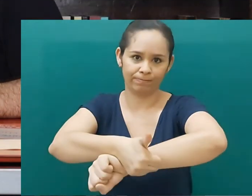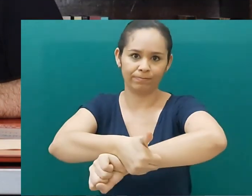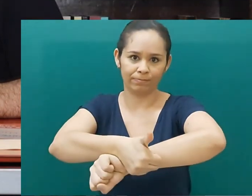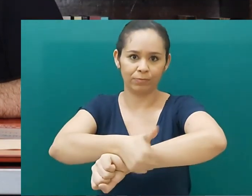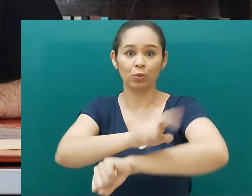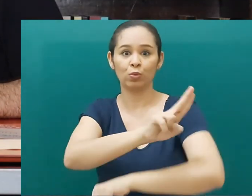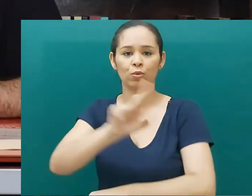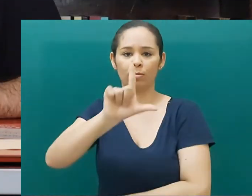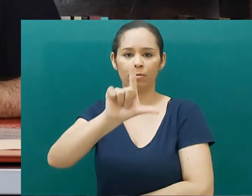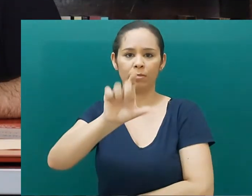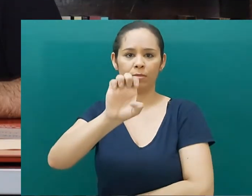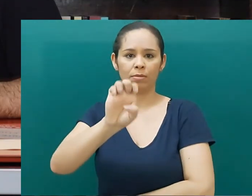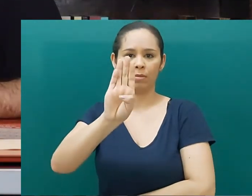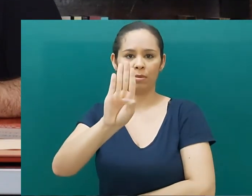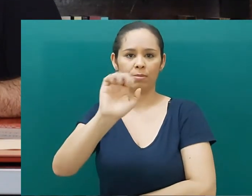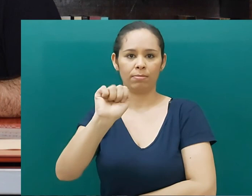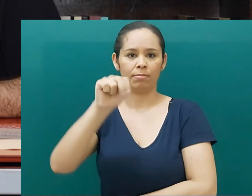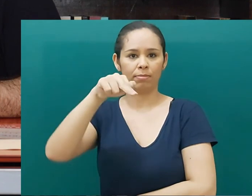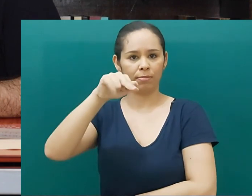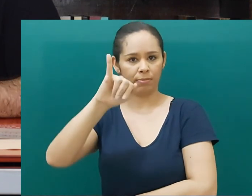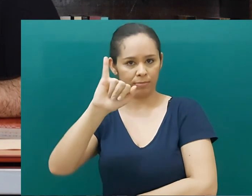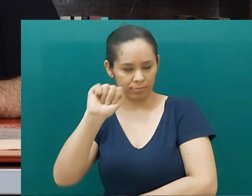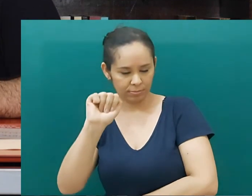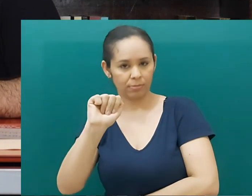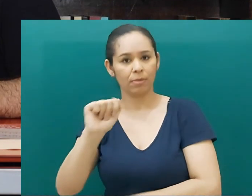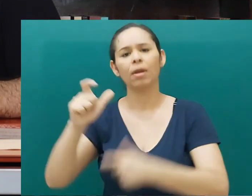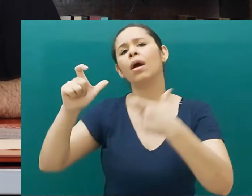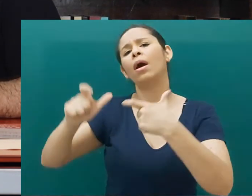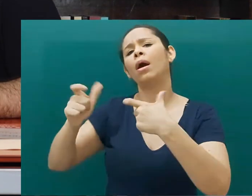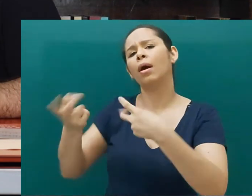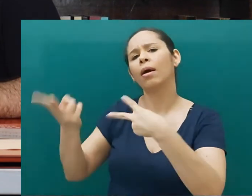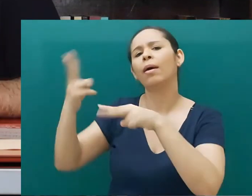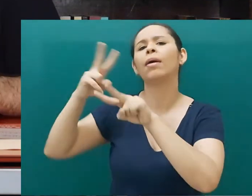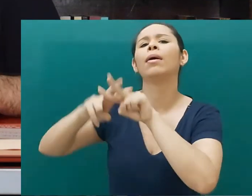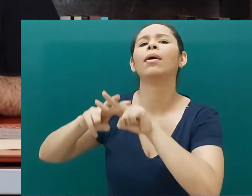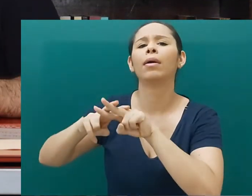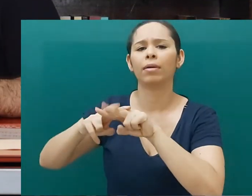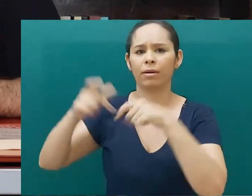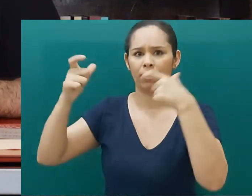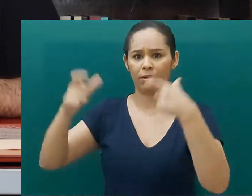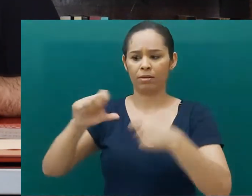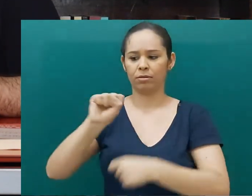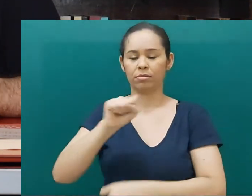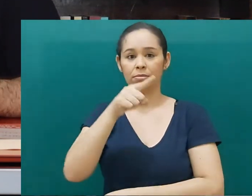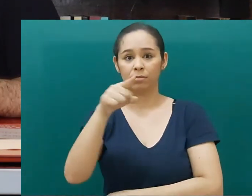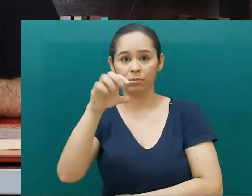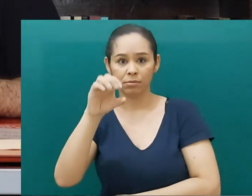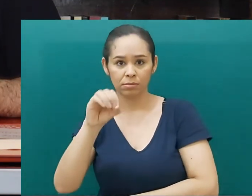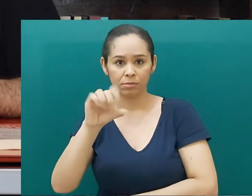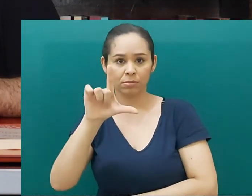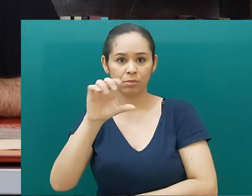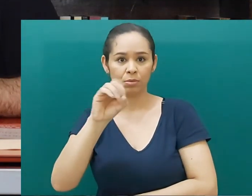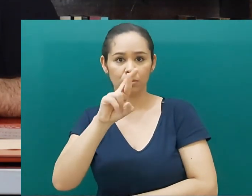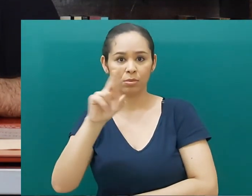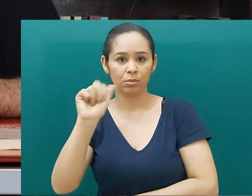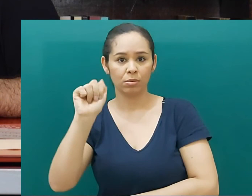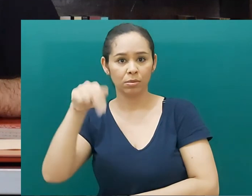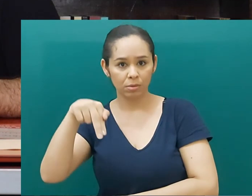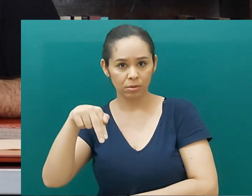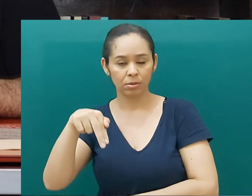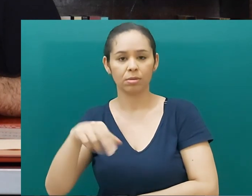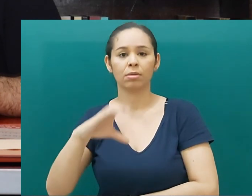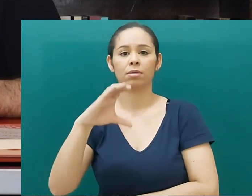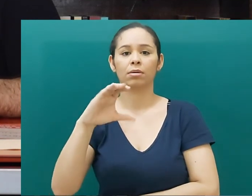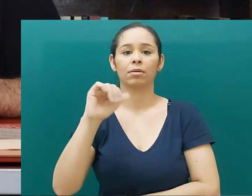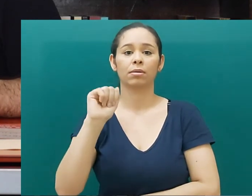les bagnes. Bem, as regiões onde ficam essas prisões forçadas são em Saint-Laurent-du-Maroni, em